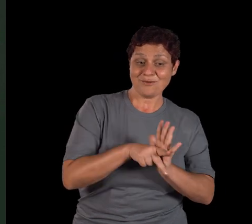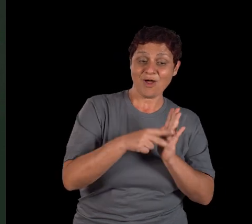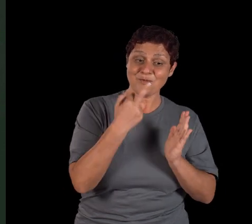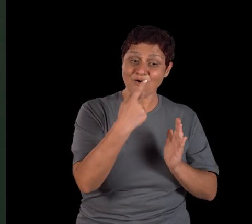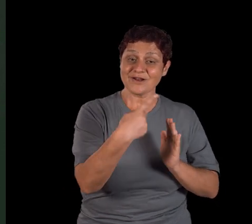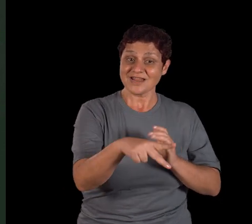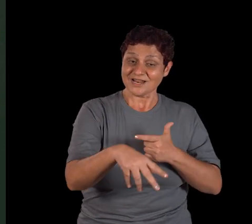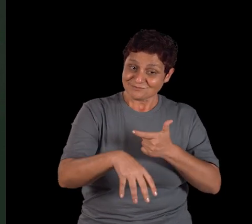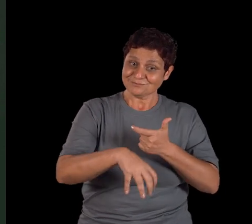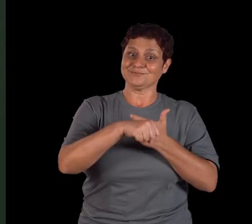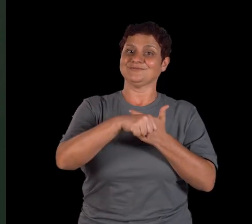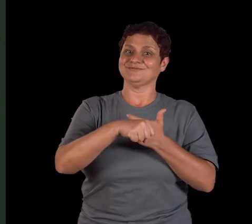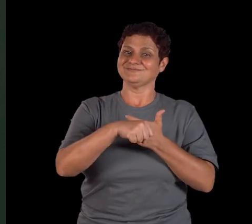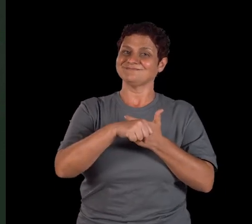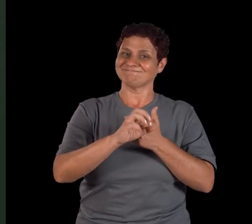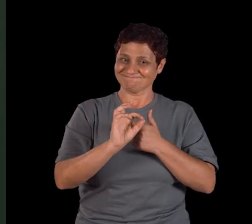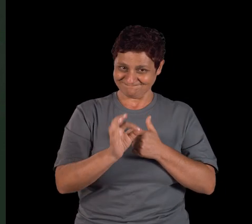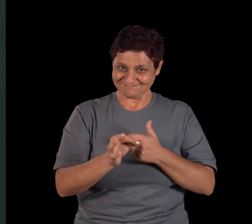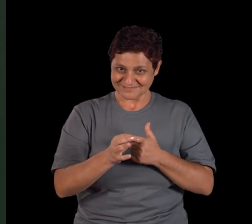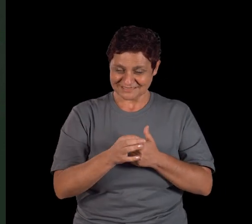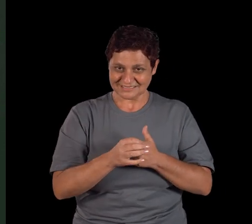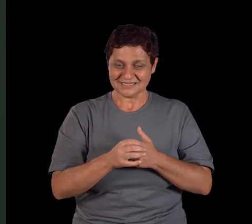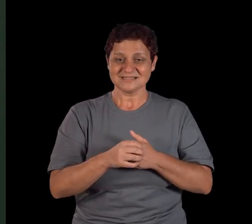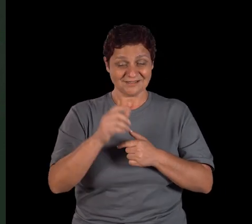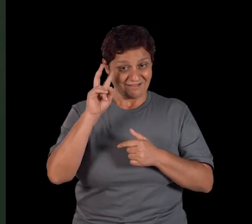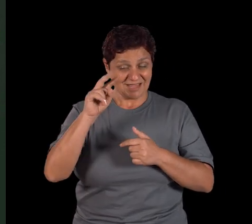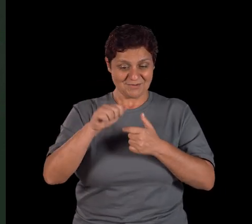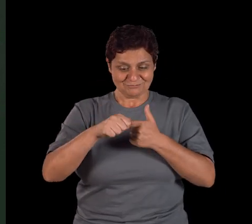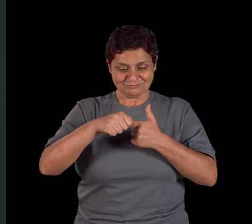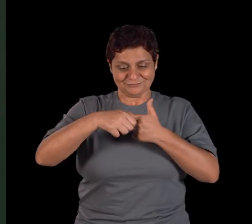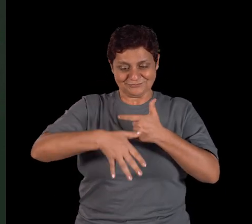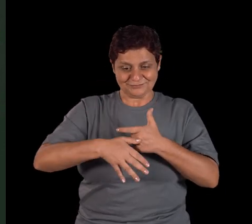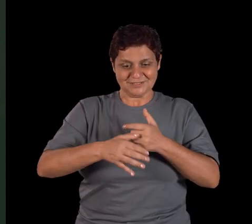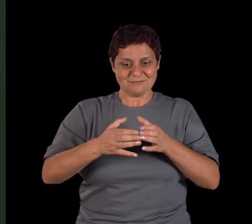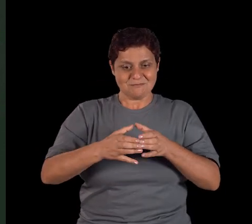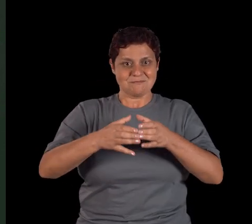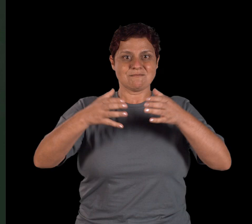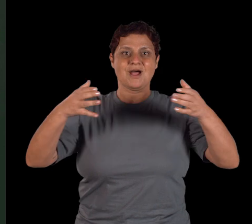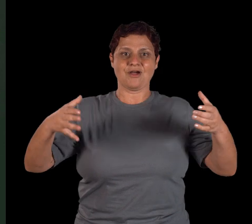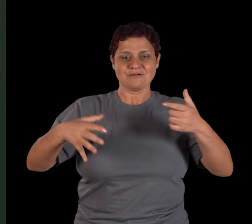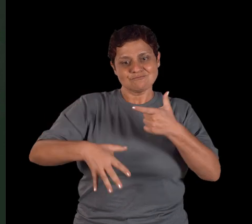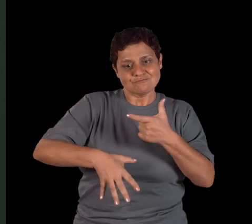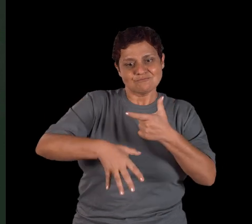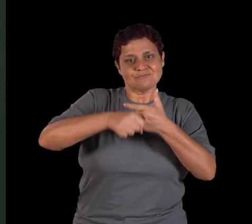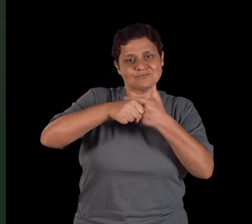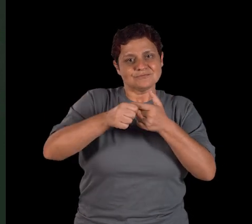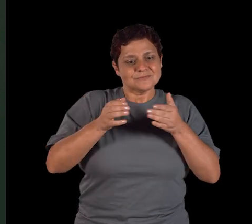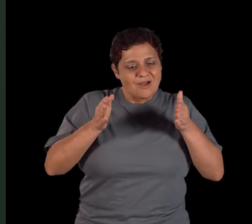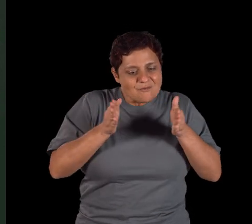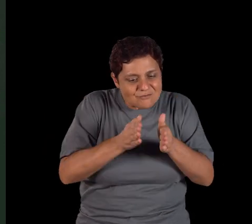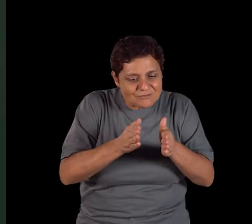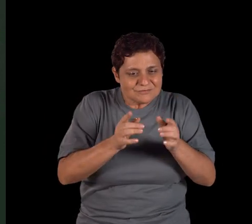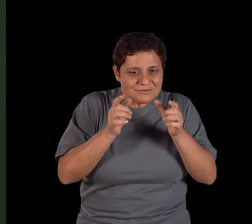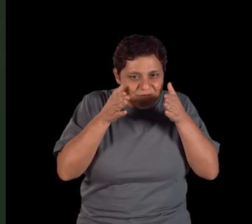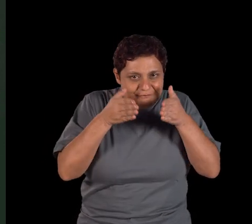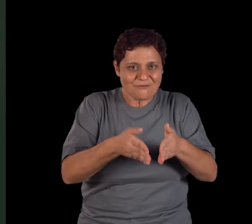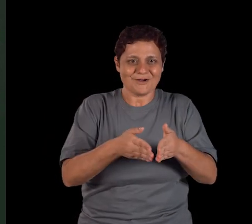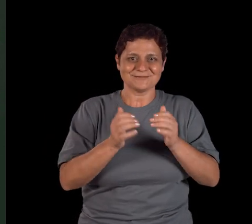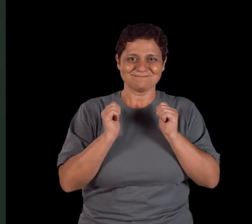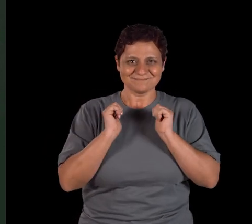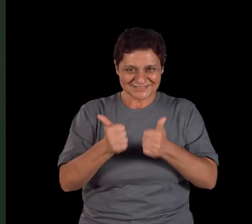fruta. Beleza? Isso é hiponômio. Então, hiperonômio, amplo. Hiponômio específico.